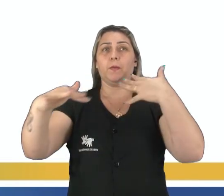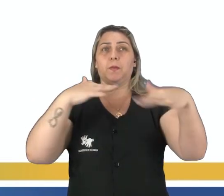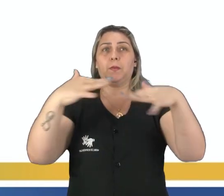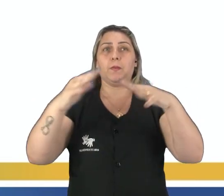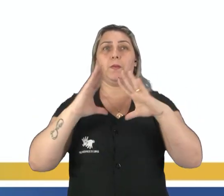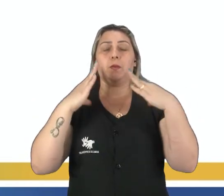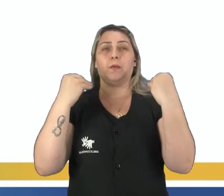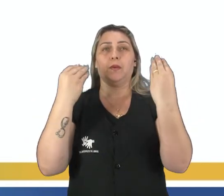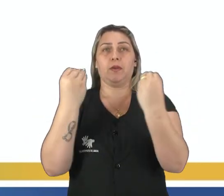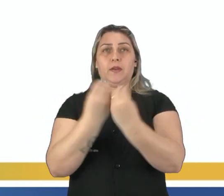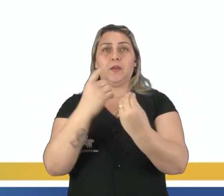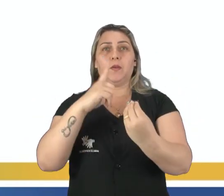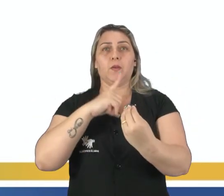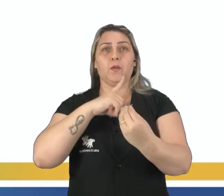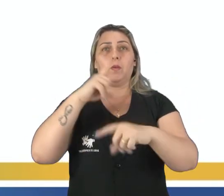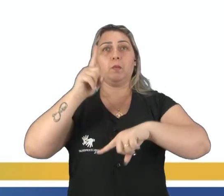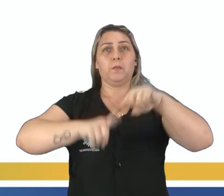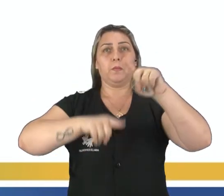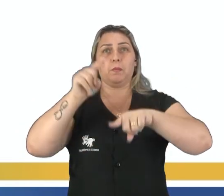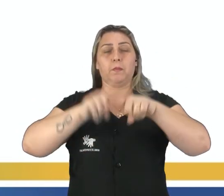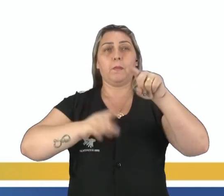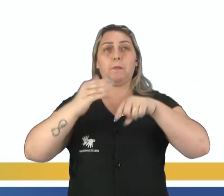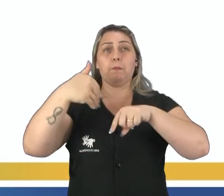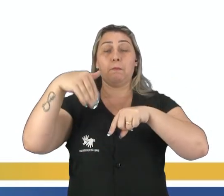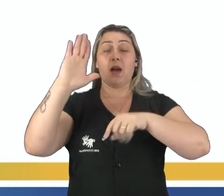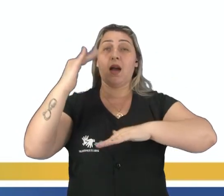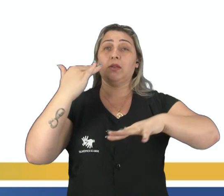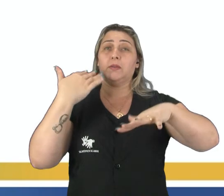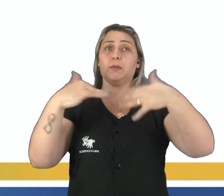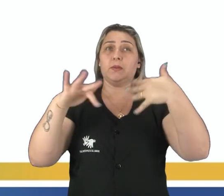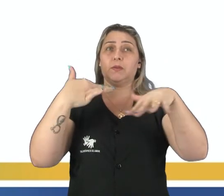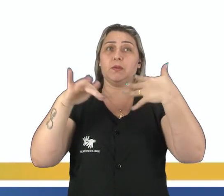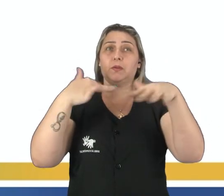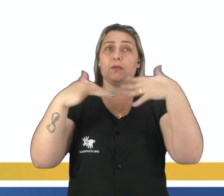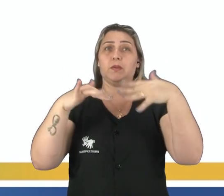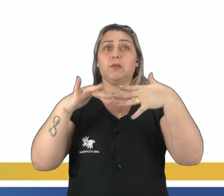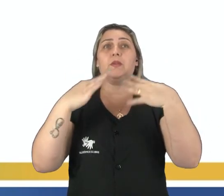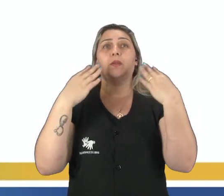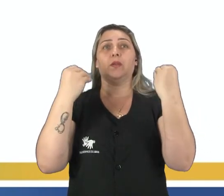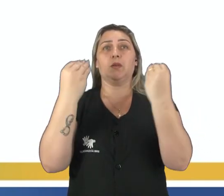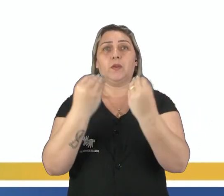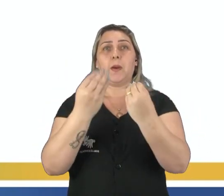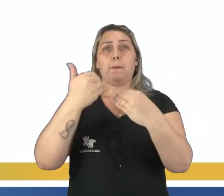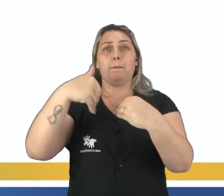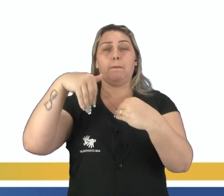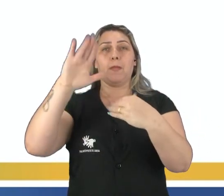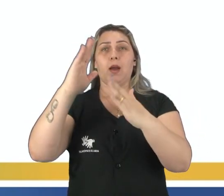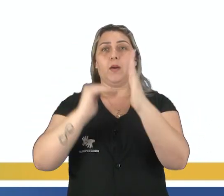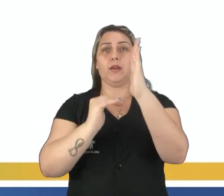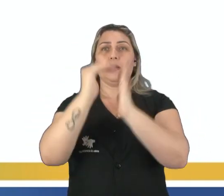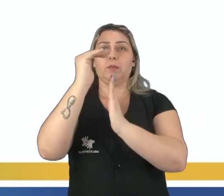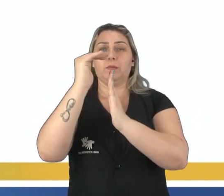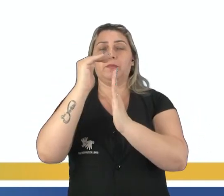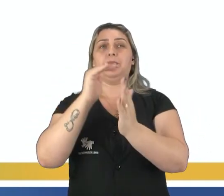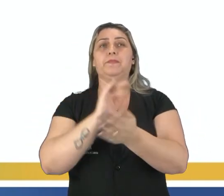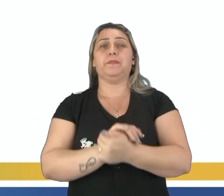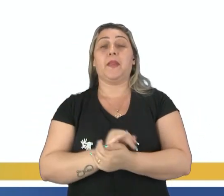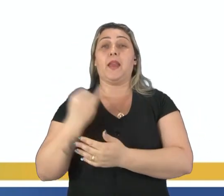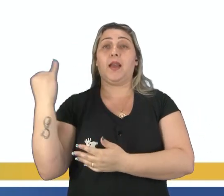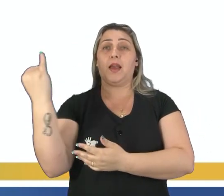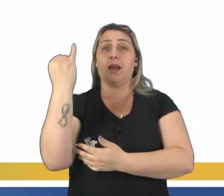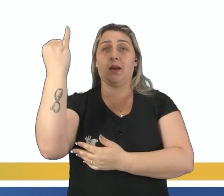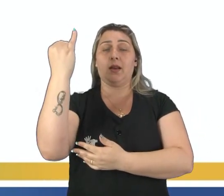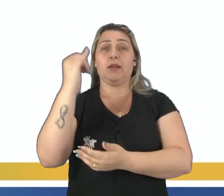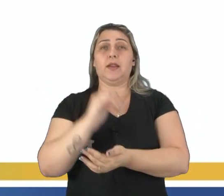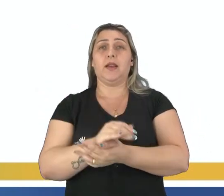agitação das partículas que compõem um corpo. Ele vai dizer que quanto mais agitadas as partículas, maior a sua temperatura. Então, muito importante,